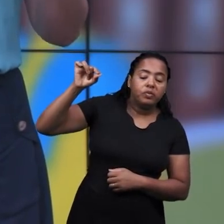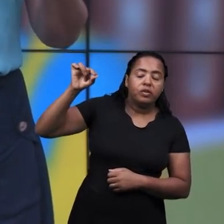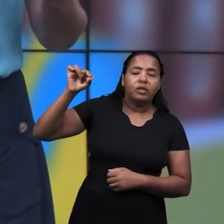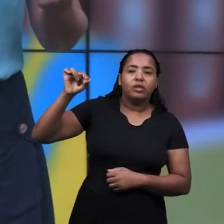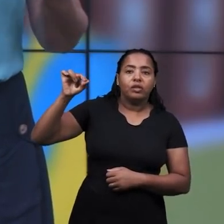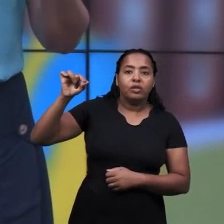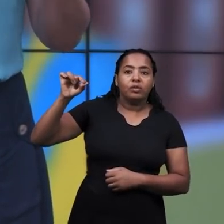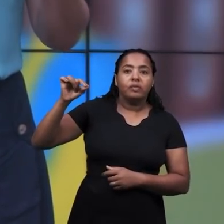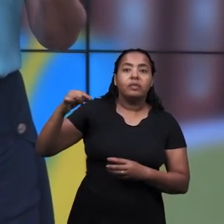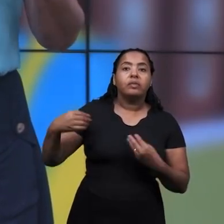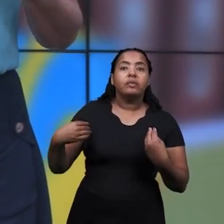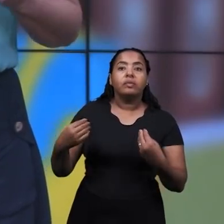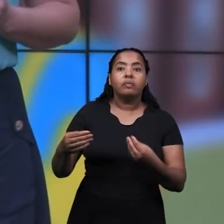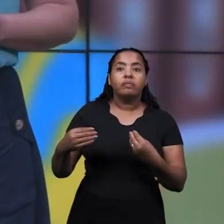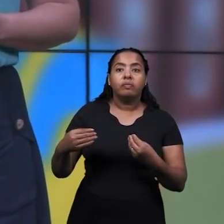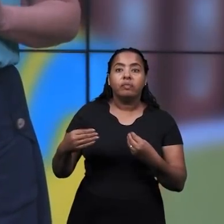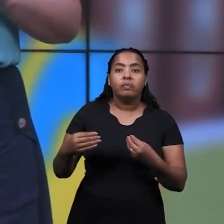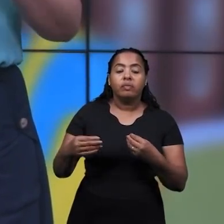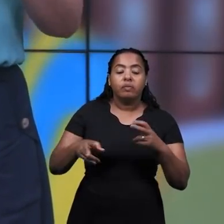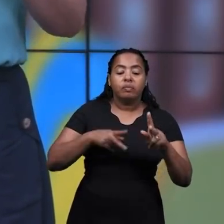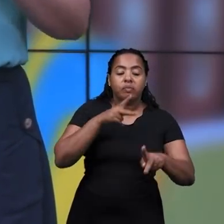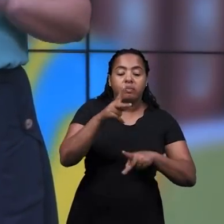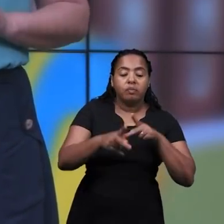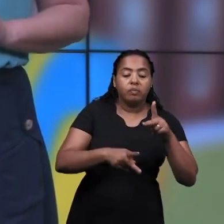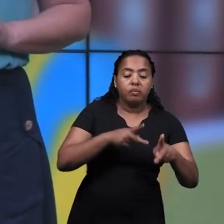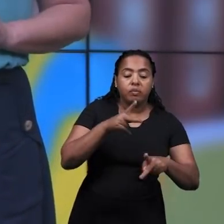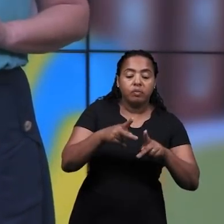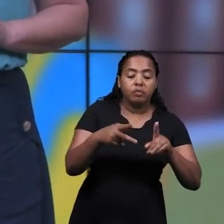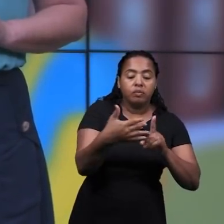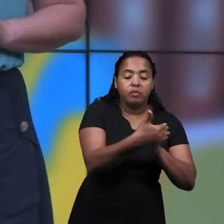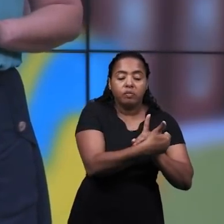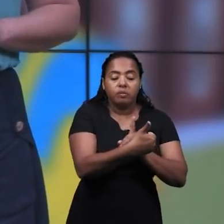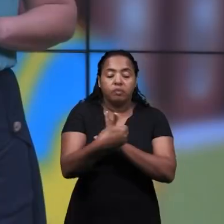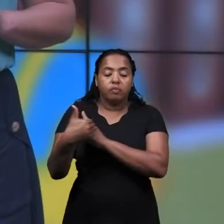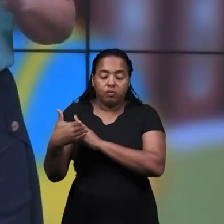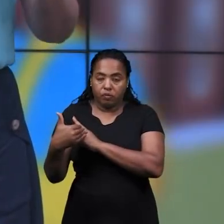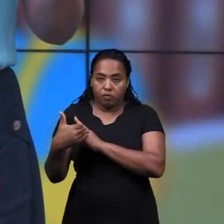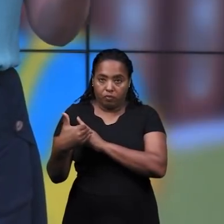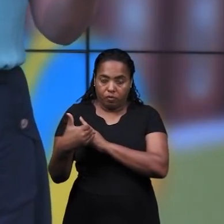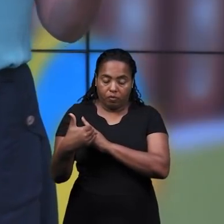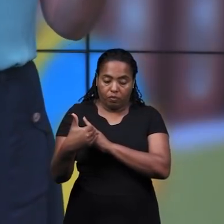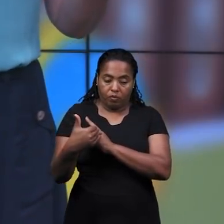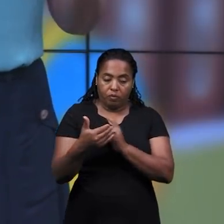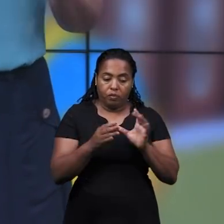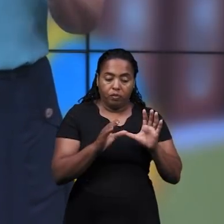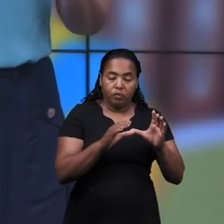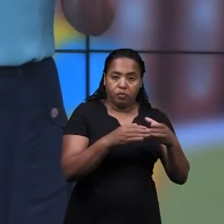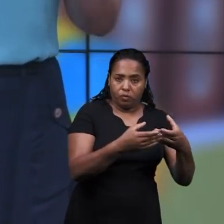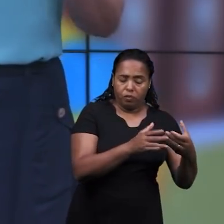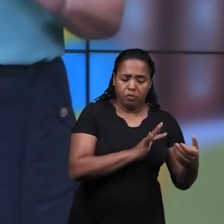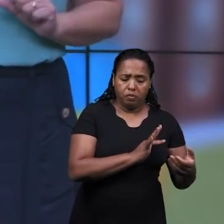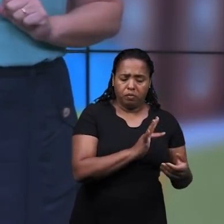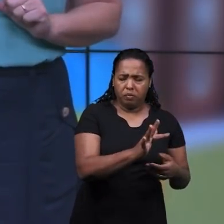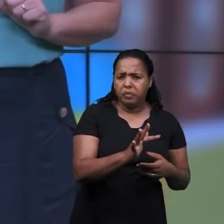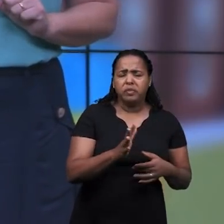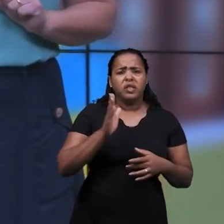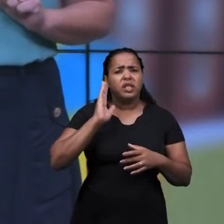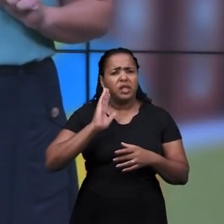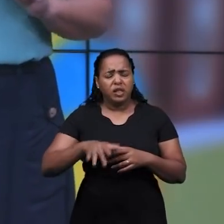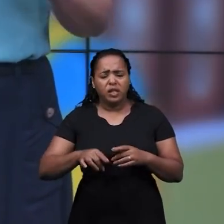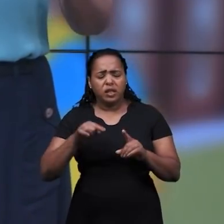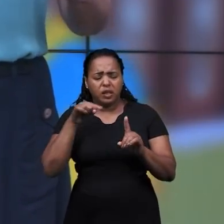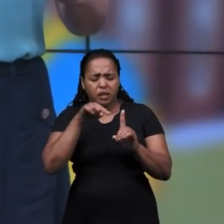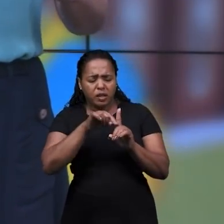para livrar o povo de Israel da mão dos filisteus. E ele foi escolhido desde o ventre de sua